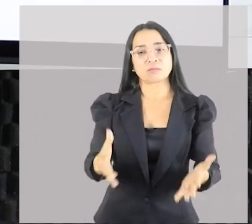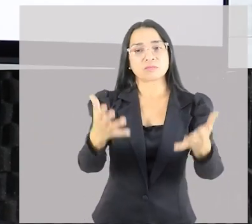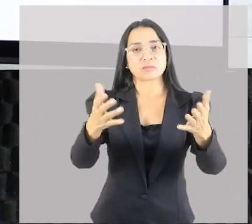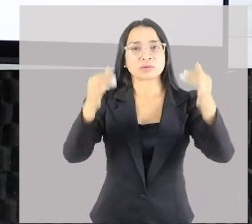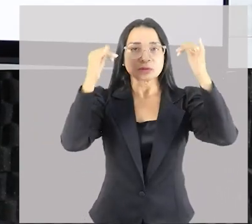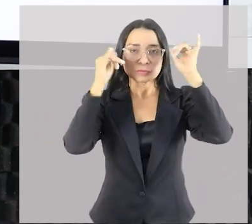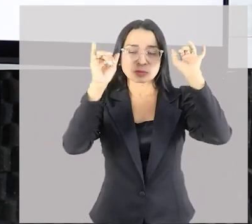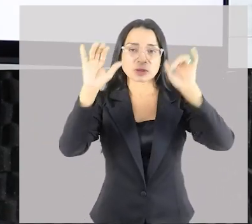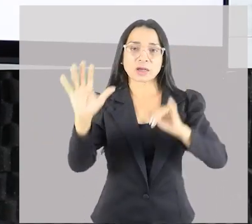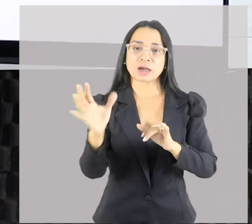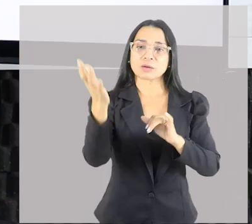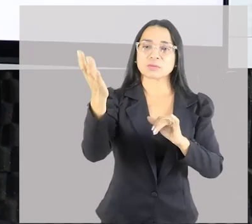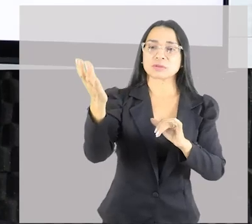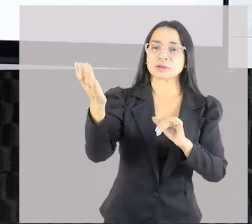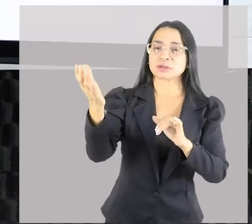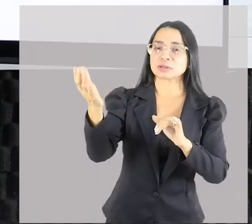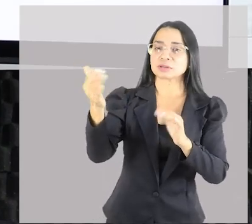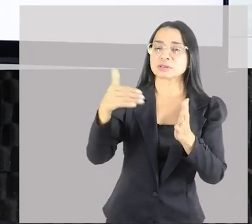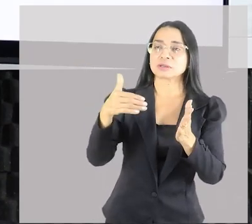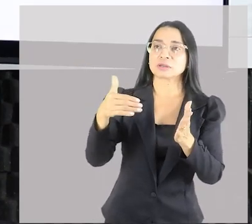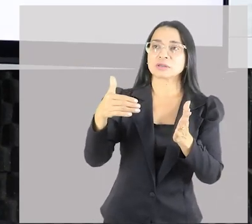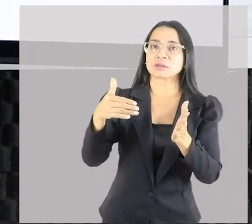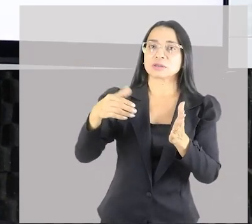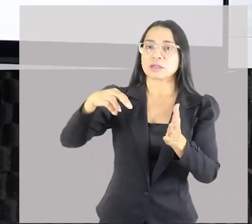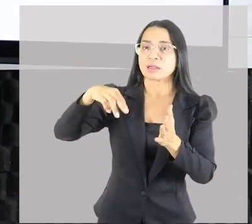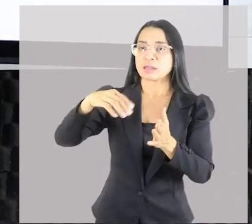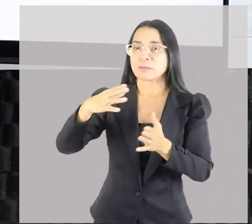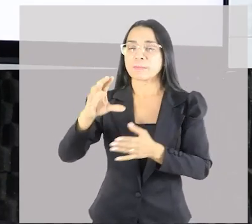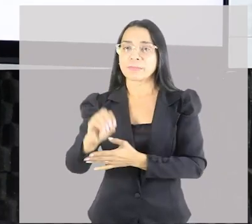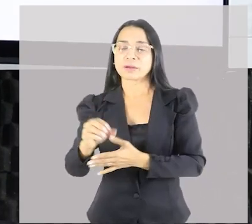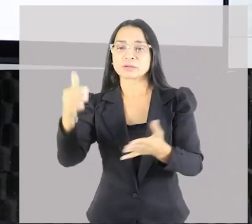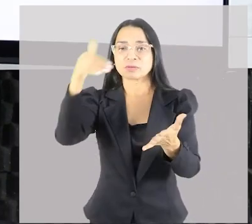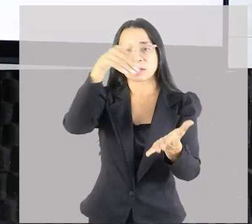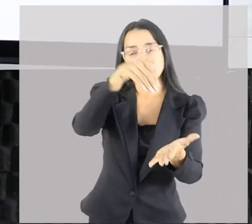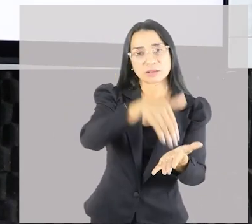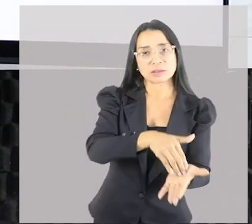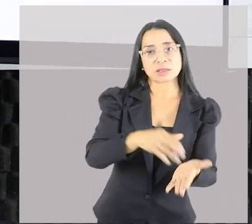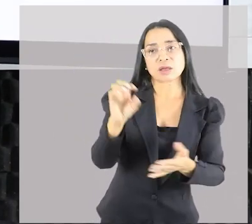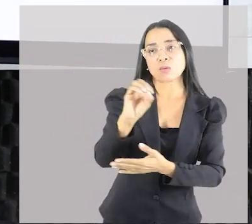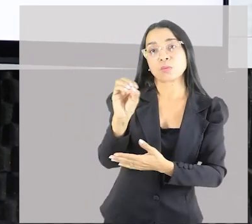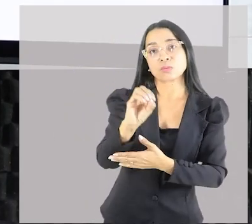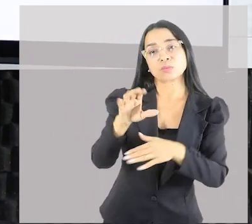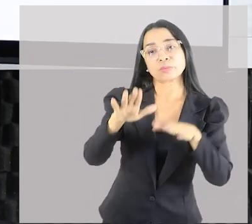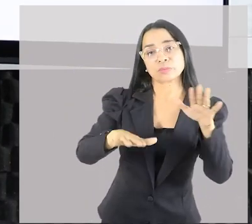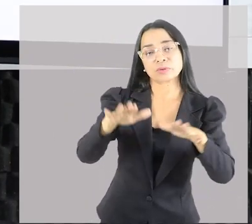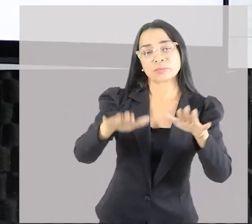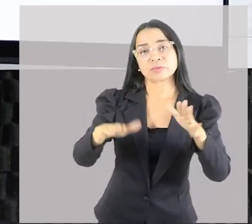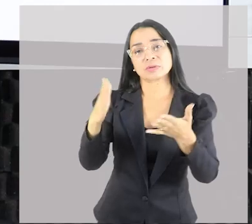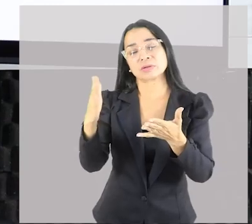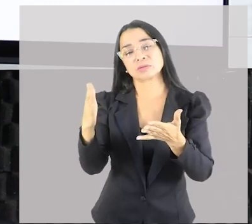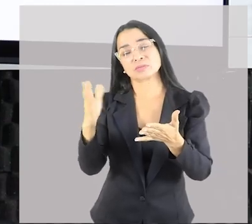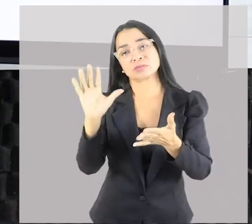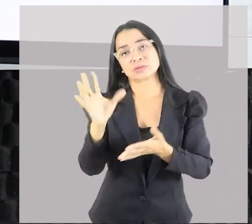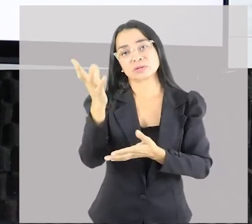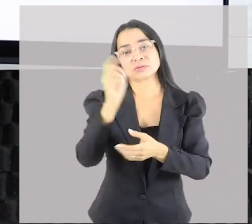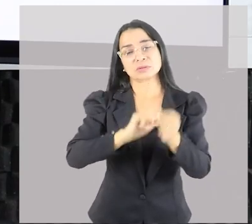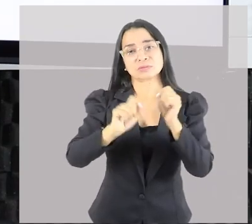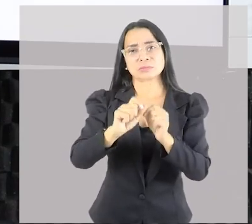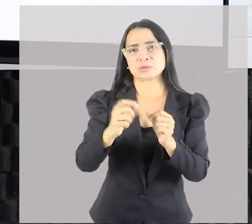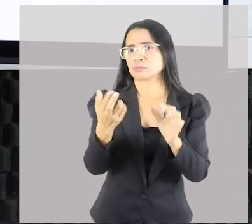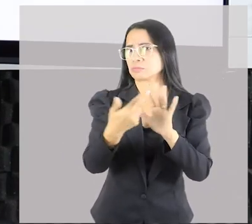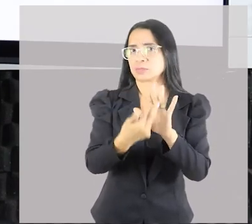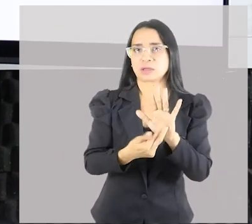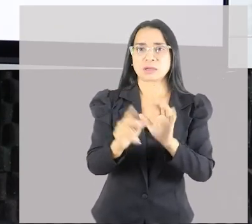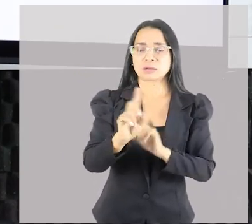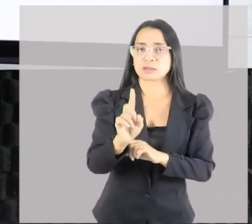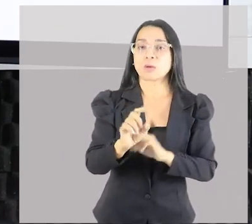boi, ela acontece de março até outubro, dependendo da situação, em alguns casos. Não é regra para todo mundo.